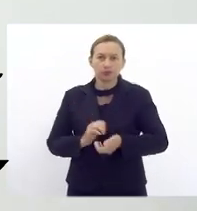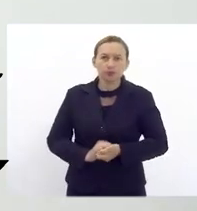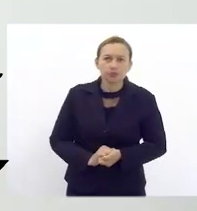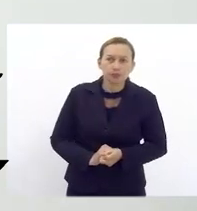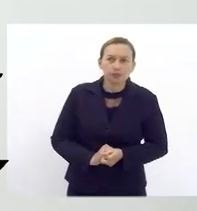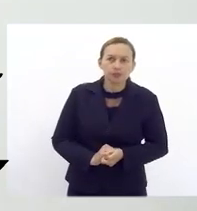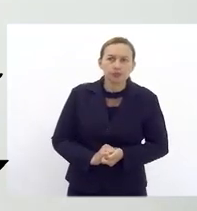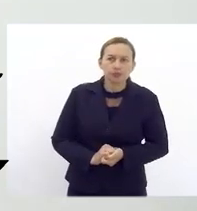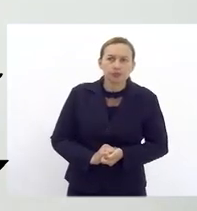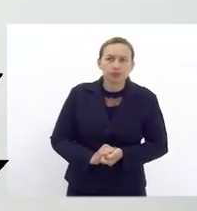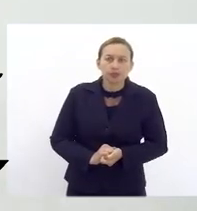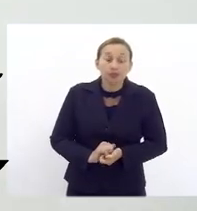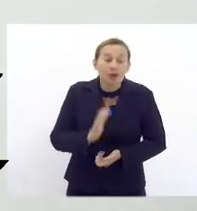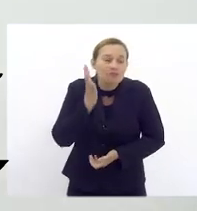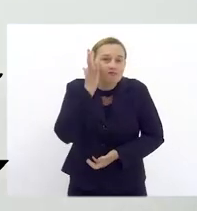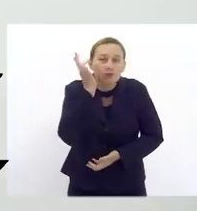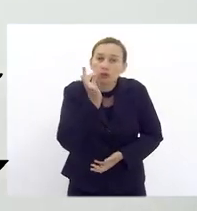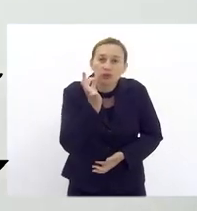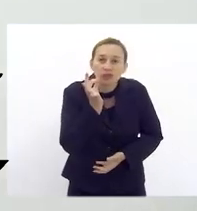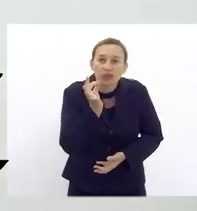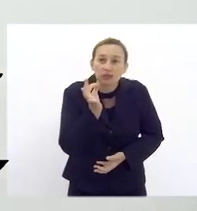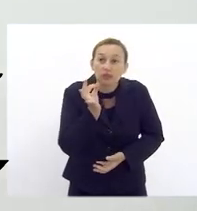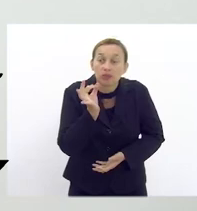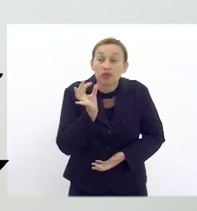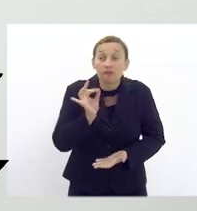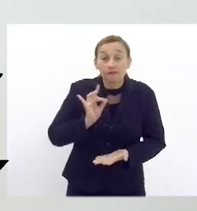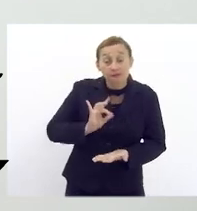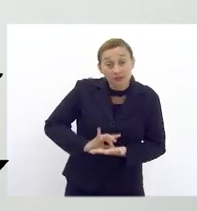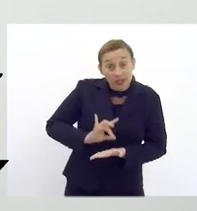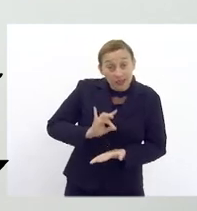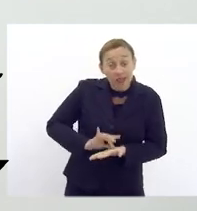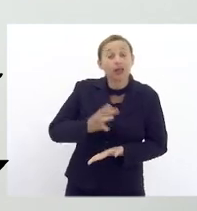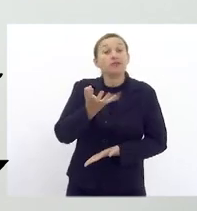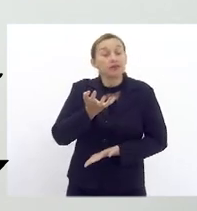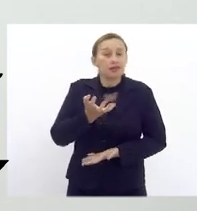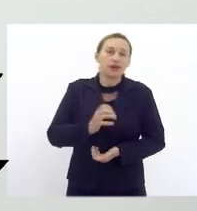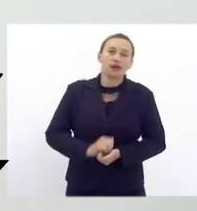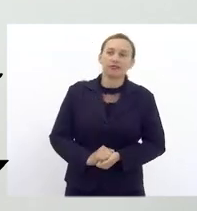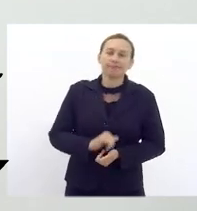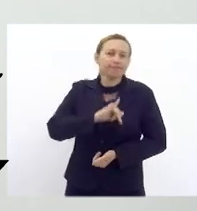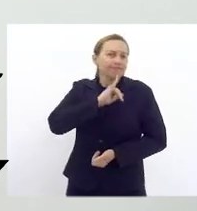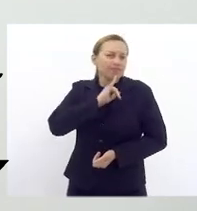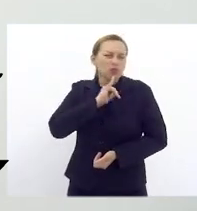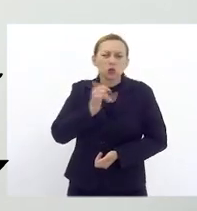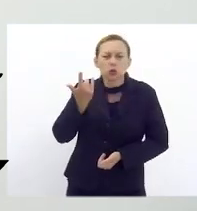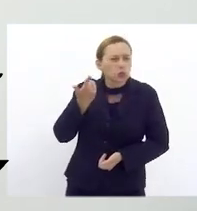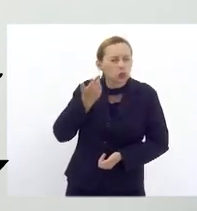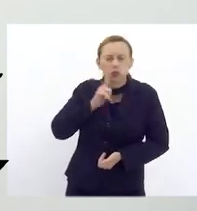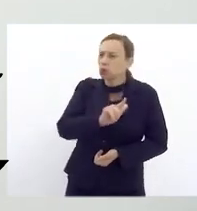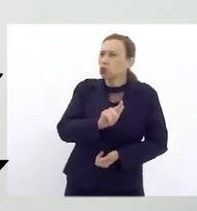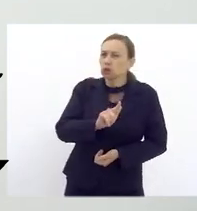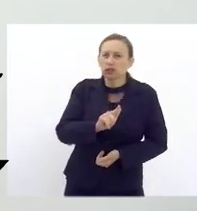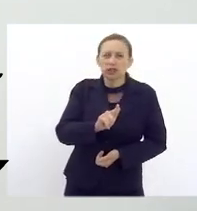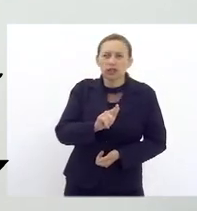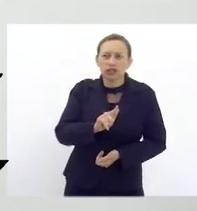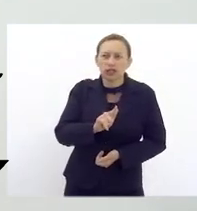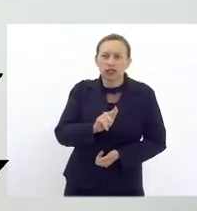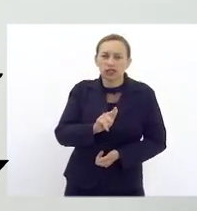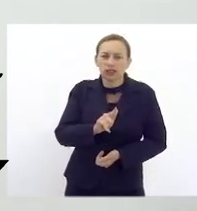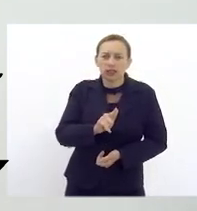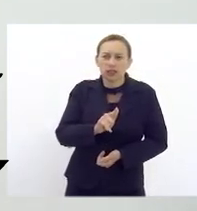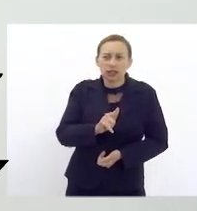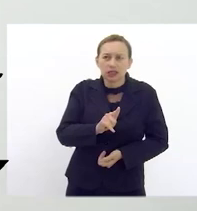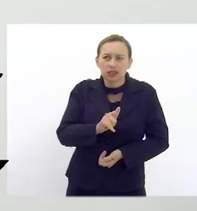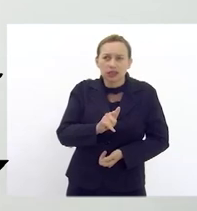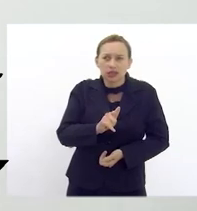ela não sabe o que ela quer infelizmente ela ela não consegue alcançar a